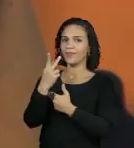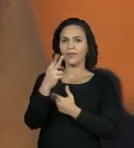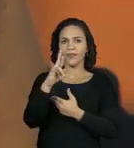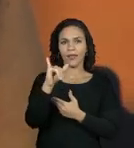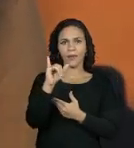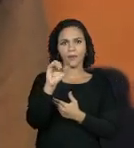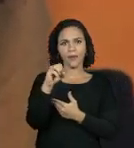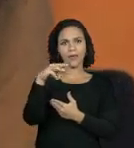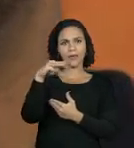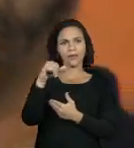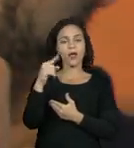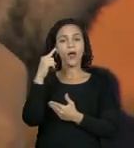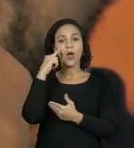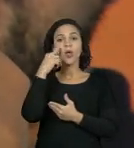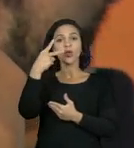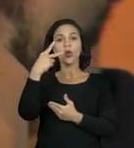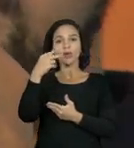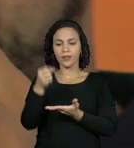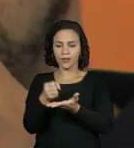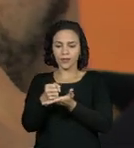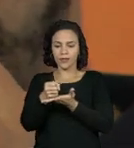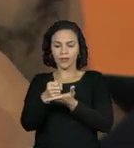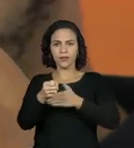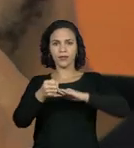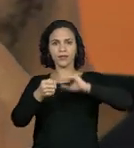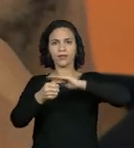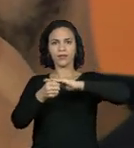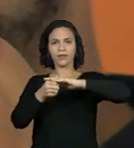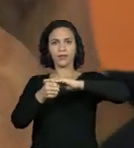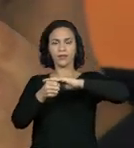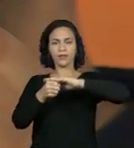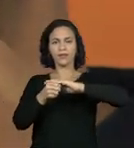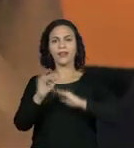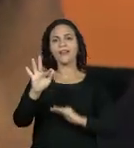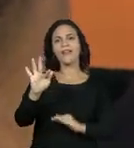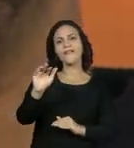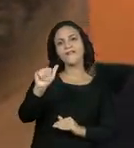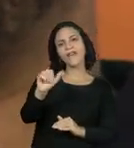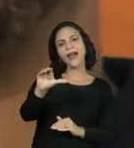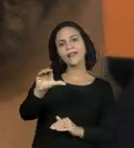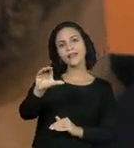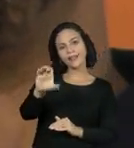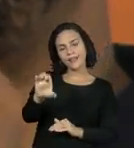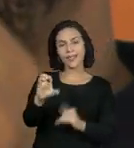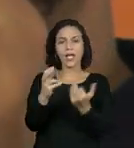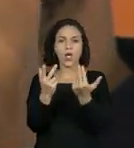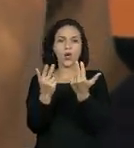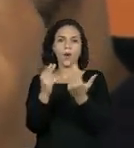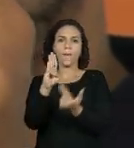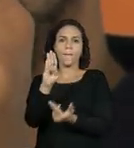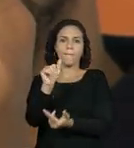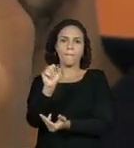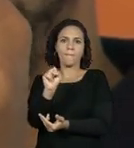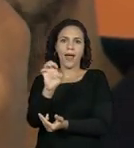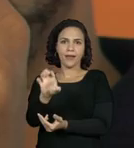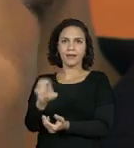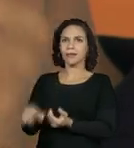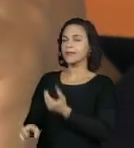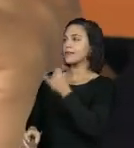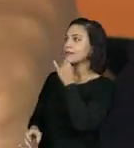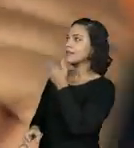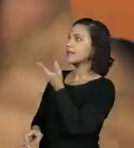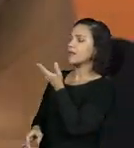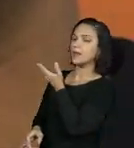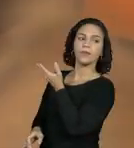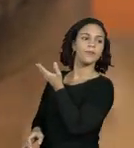têm 2 bases. Base e face, no caso, são sinônimos, mas é a partir dessa base aqui